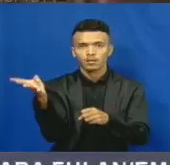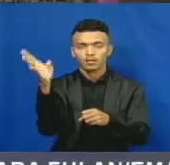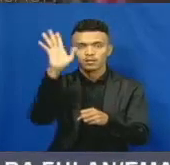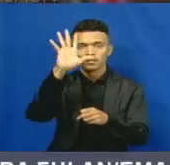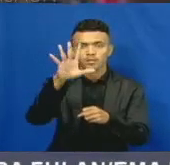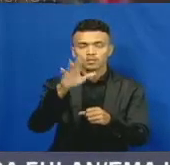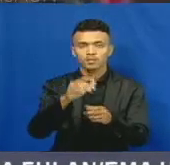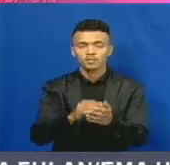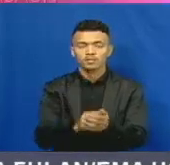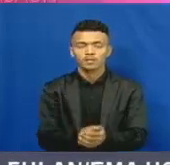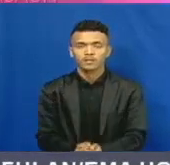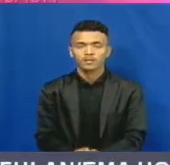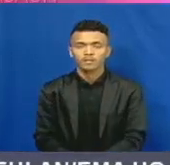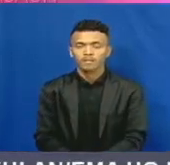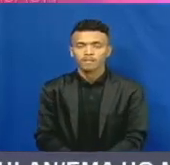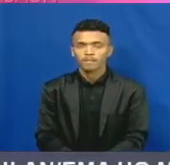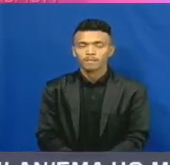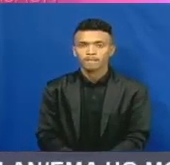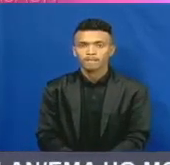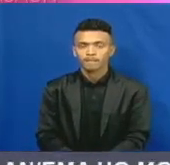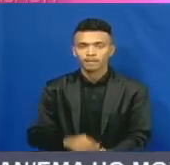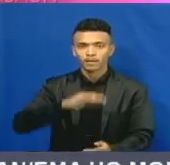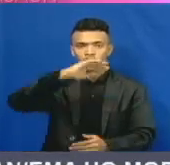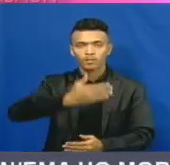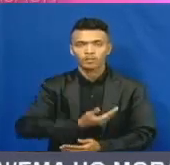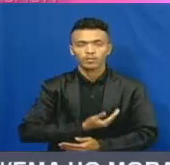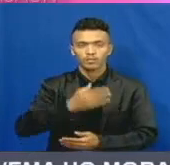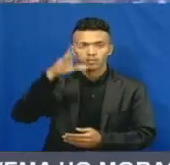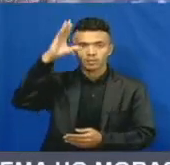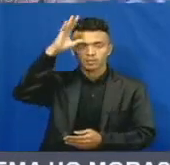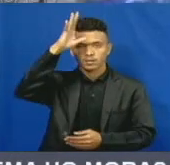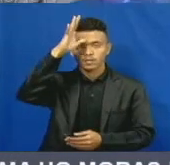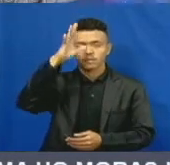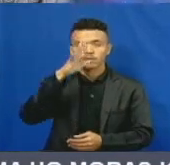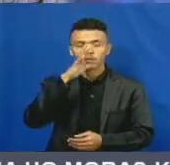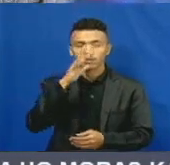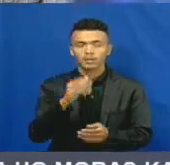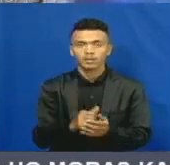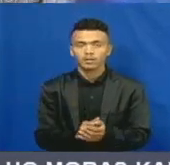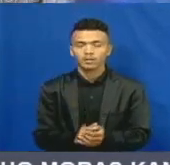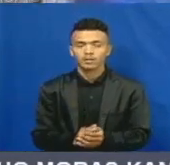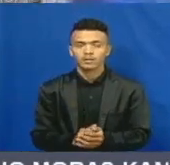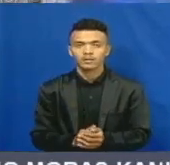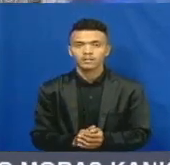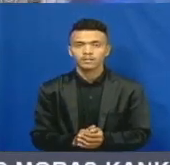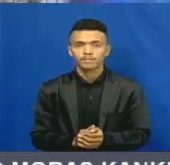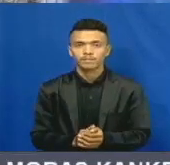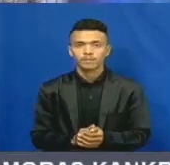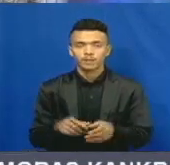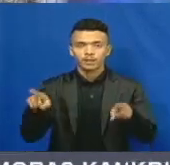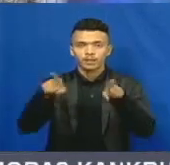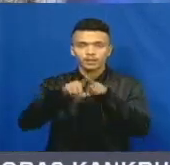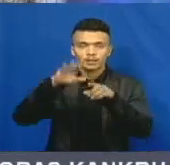lima iha surilale lai sorulei Oan husi aman mauloi no inan saesina. Saudozu